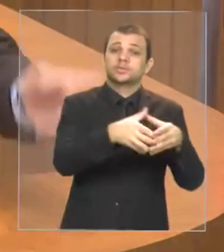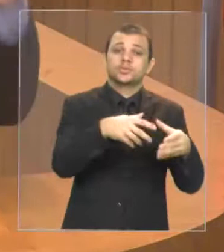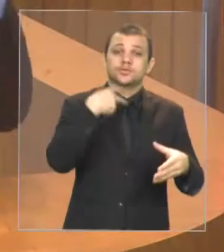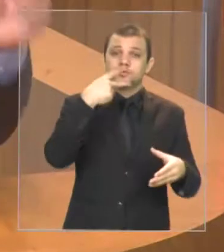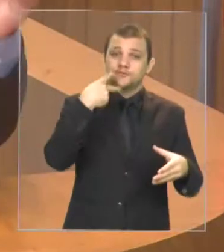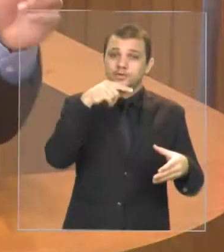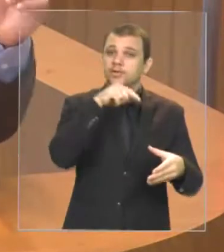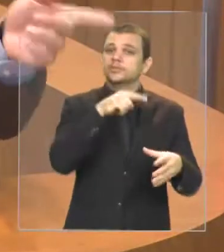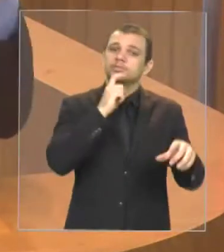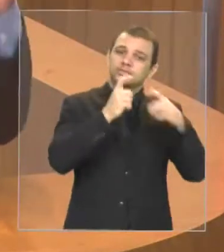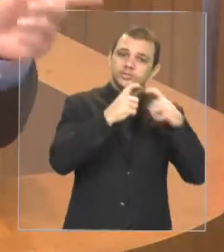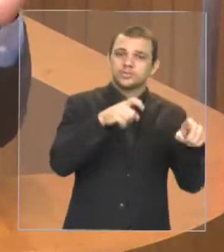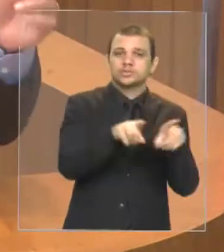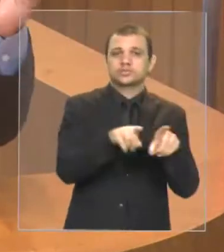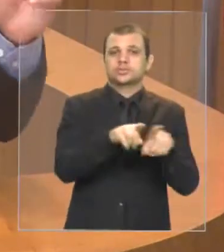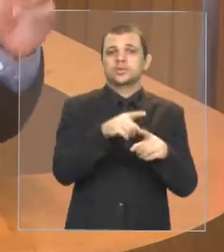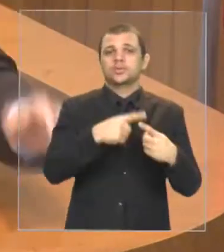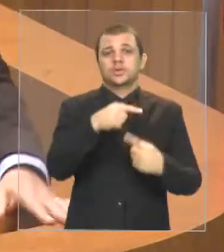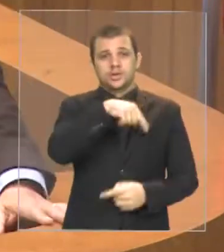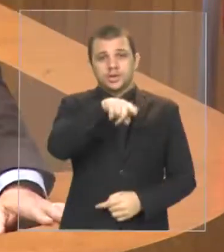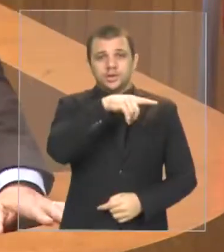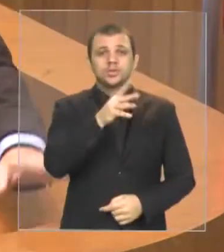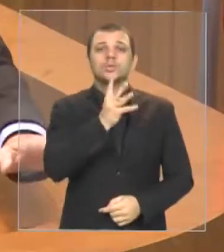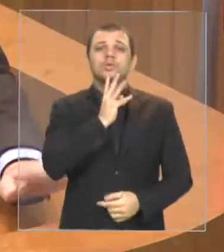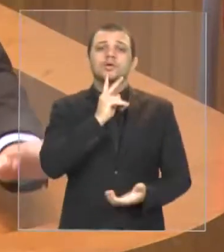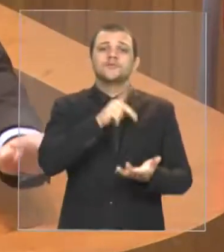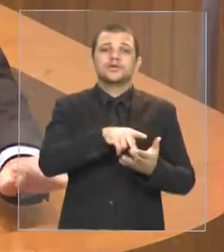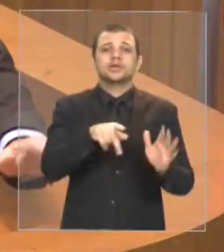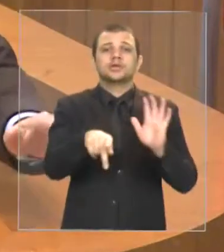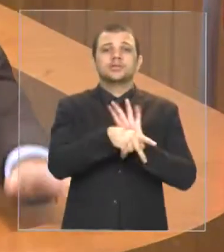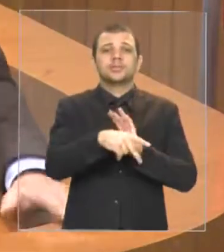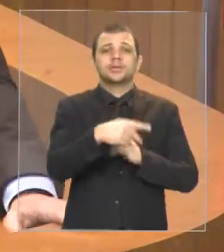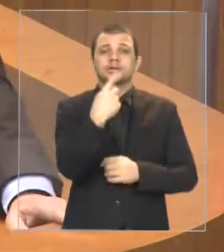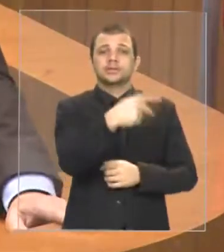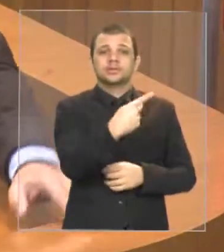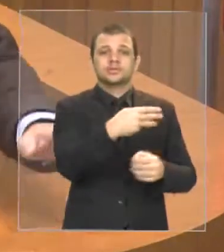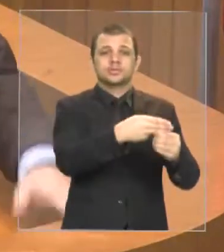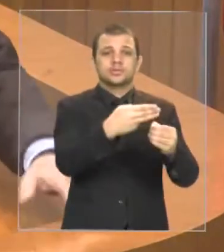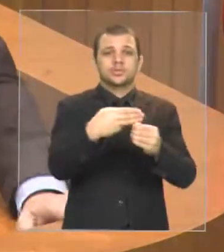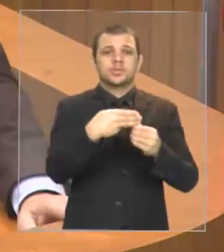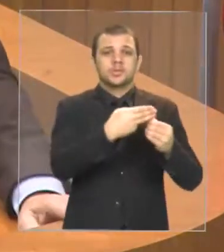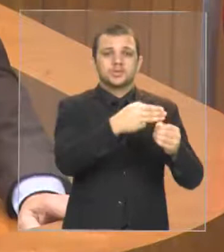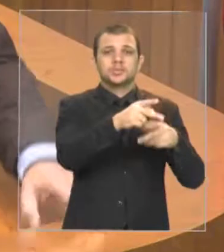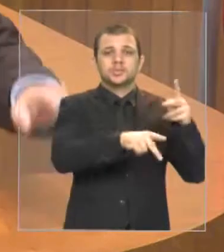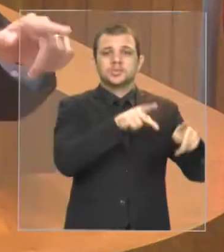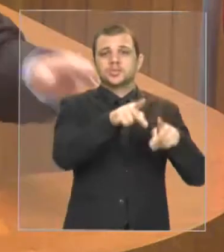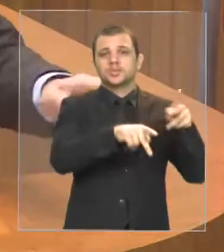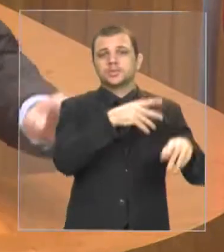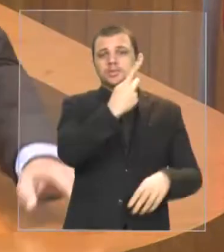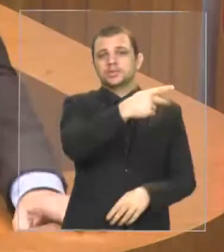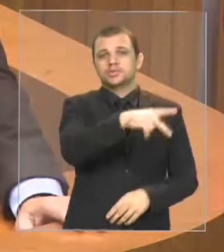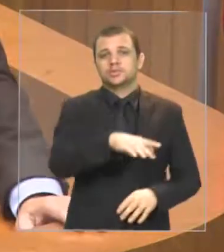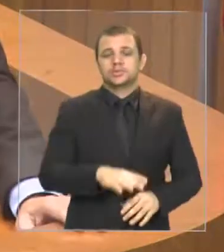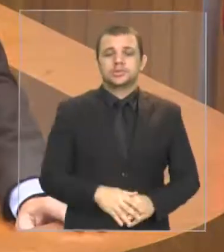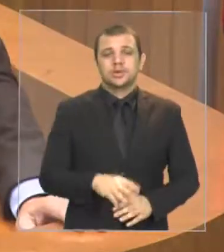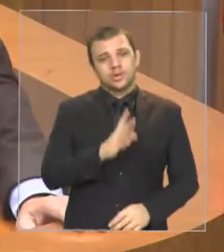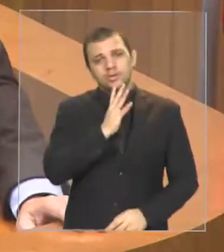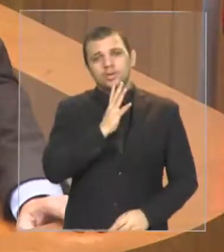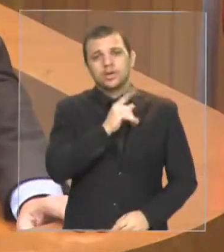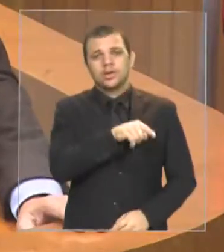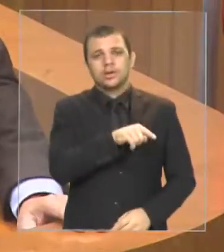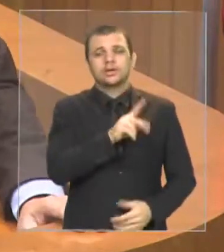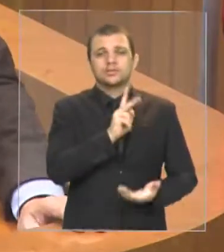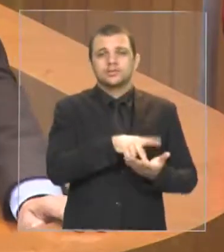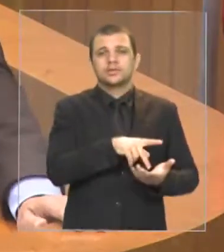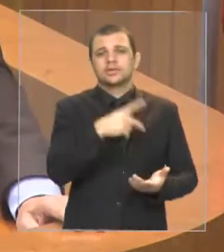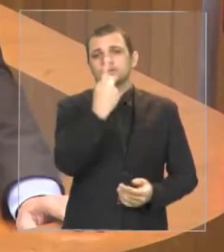que eles sim sabem a realidade da população dos seus municípios e os seus munícipes. Eles